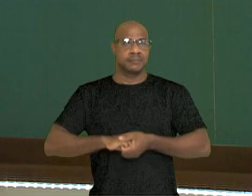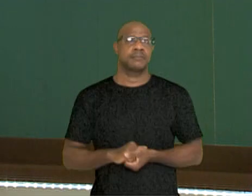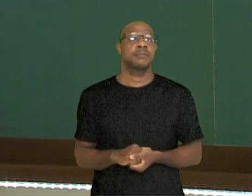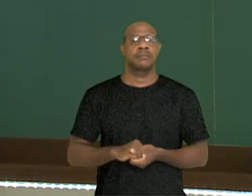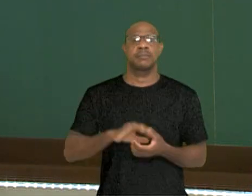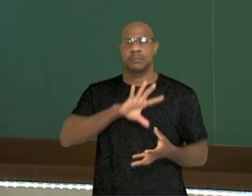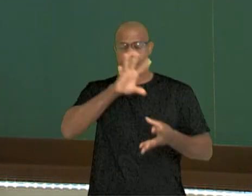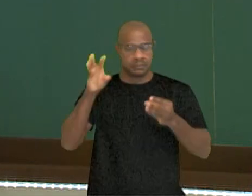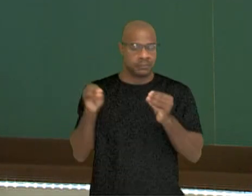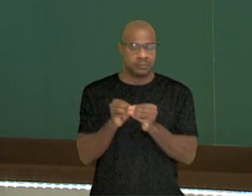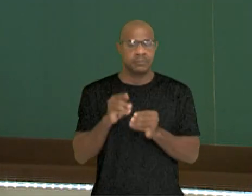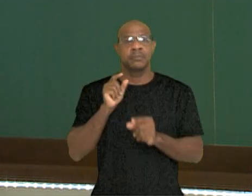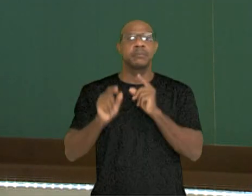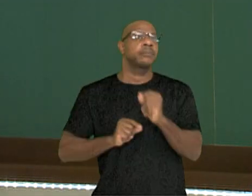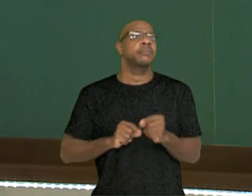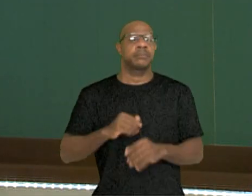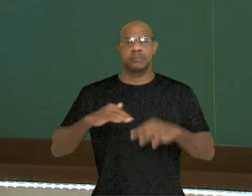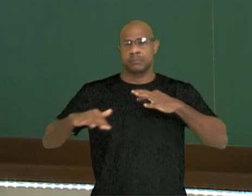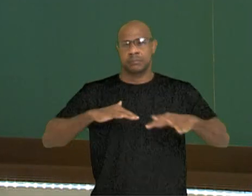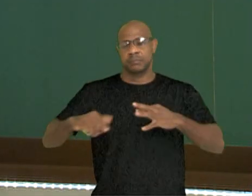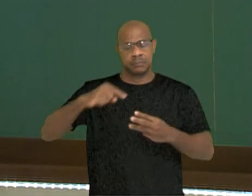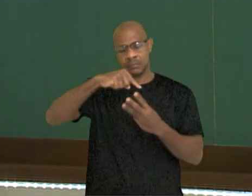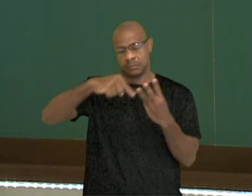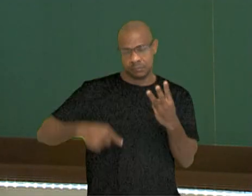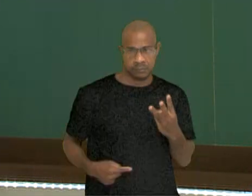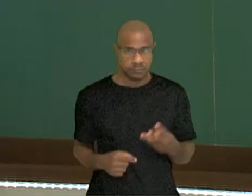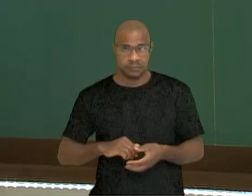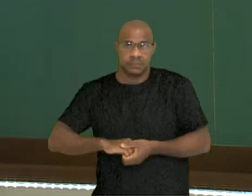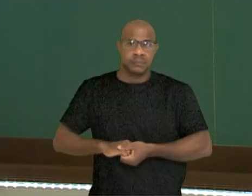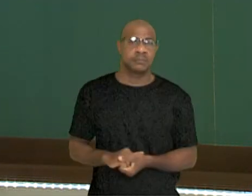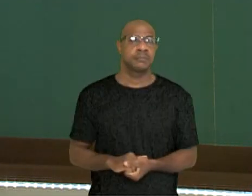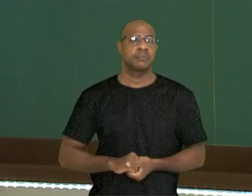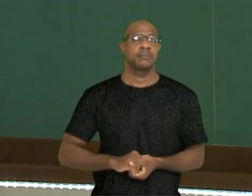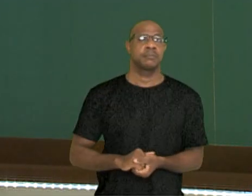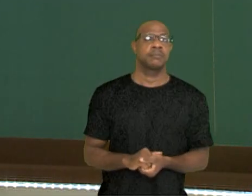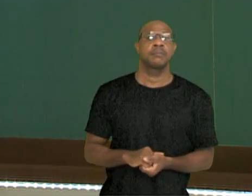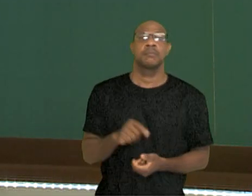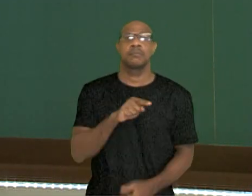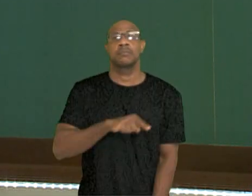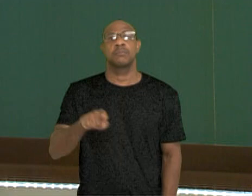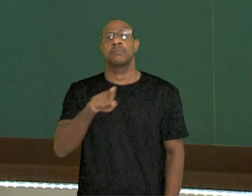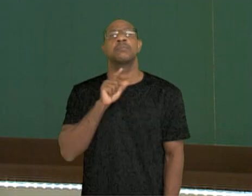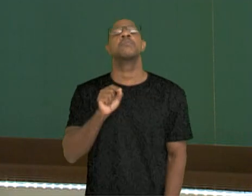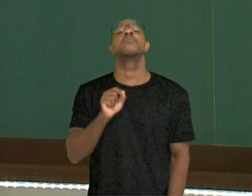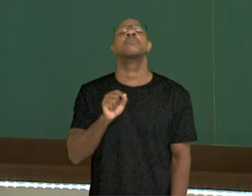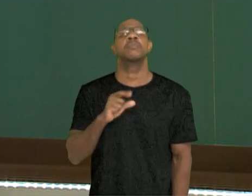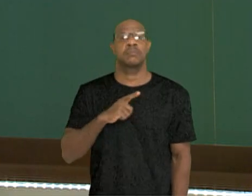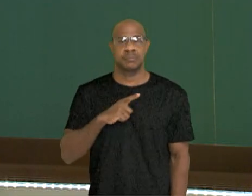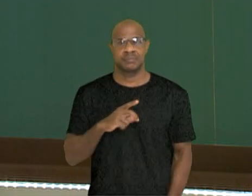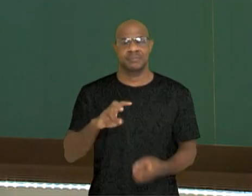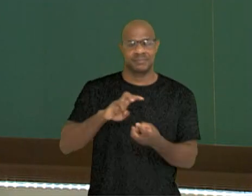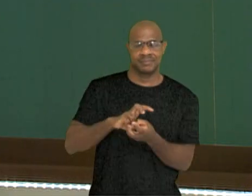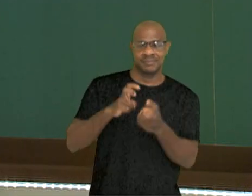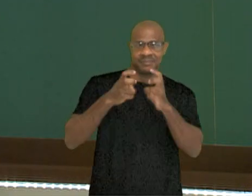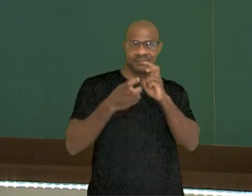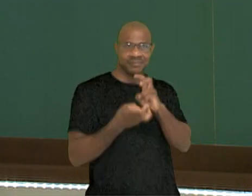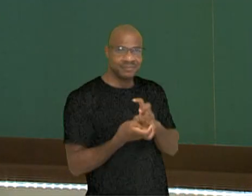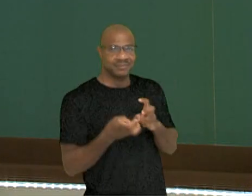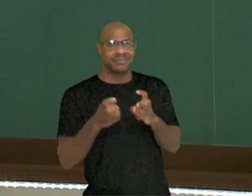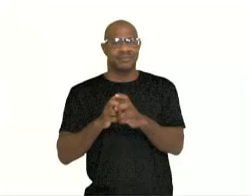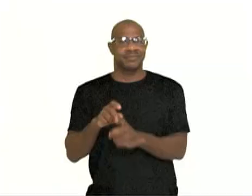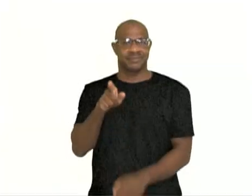Juntando tudo, né, esses três movimentos em sequência, sem parar, você está gingando, né? Vamos